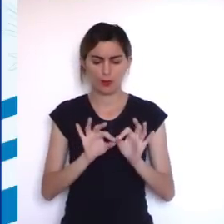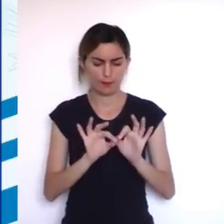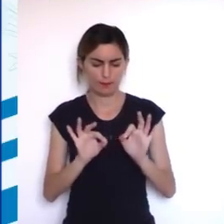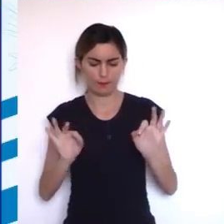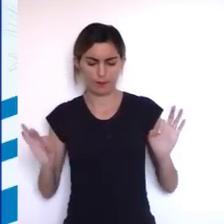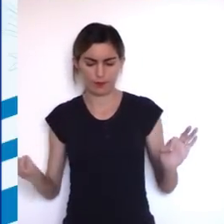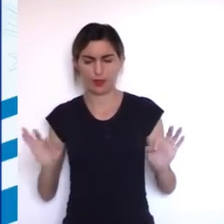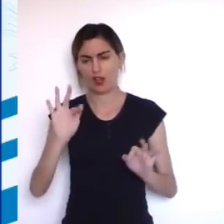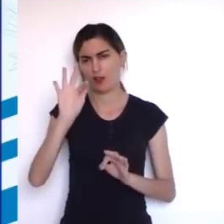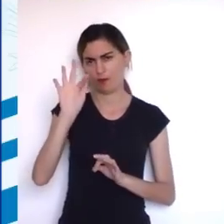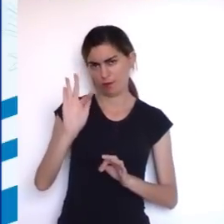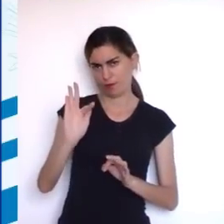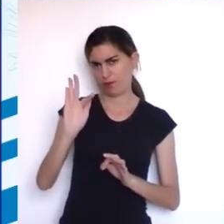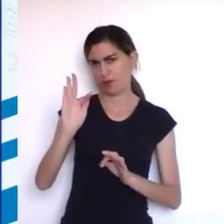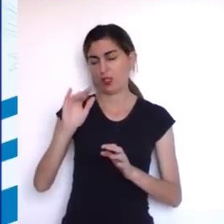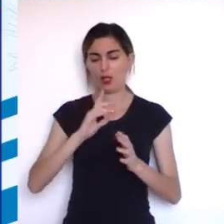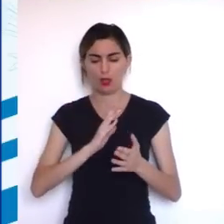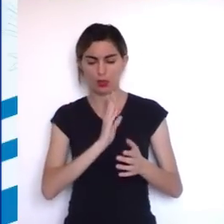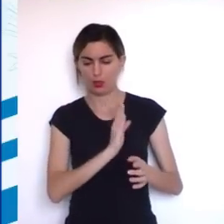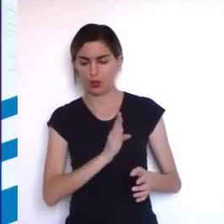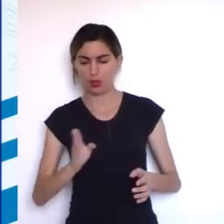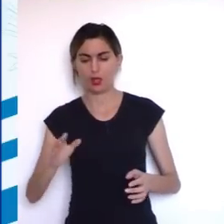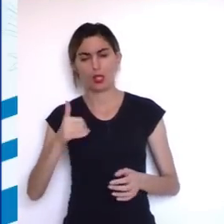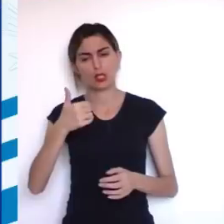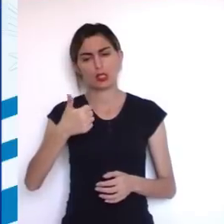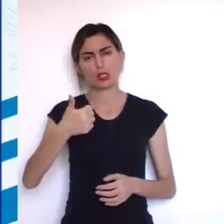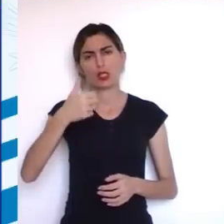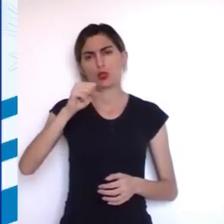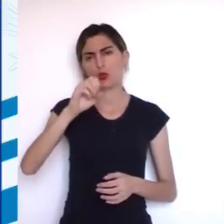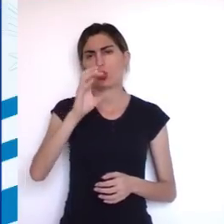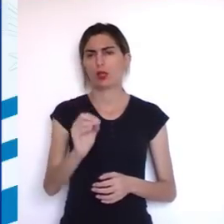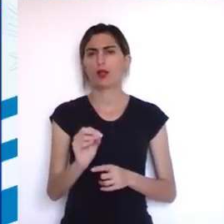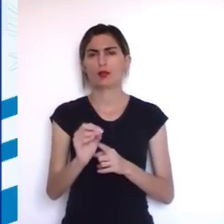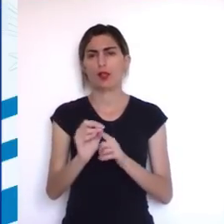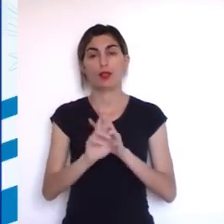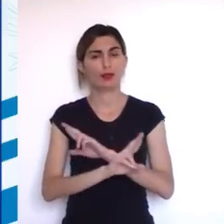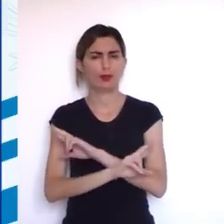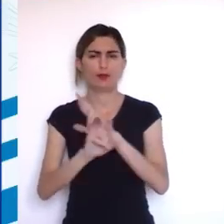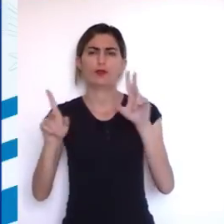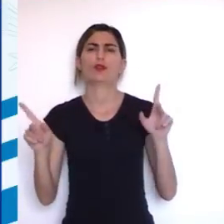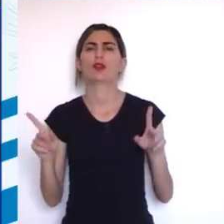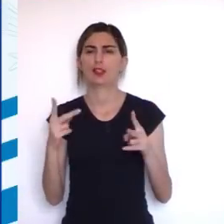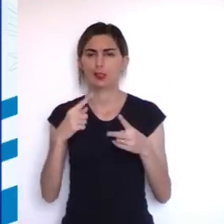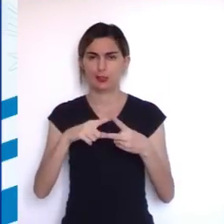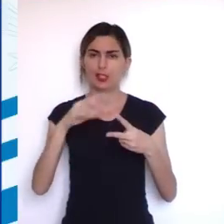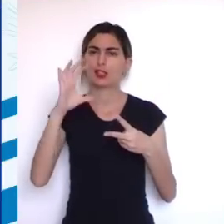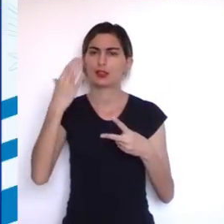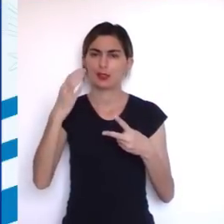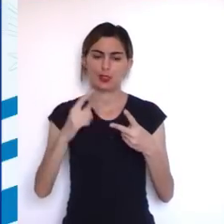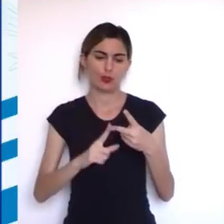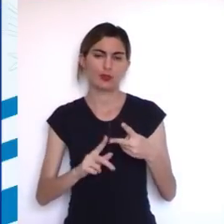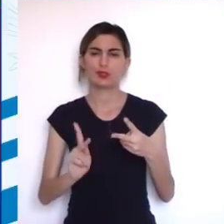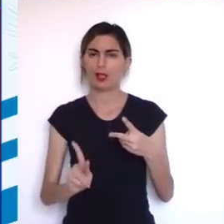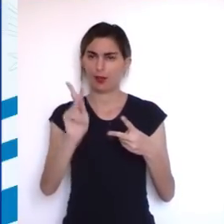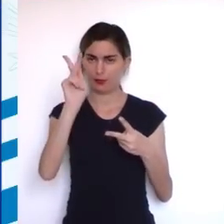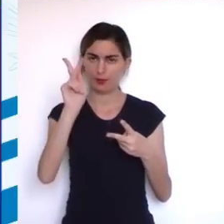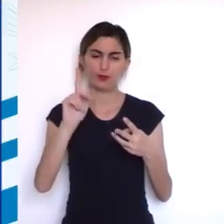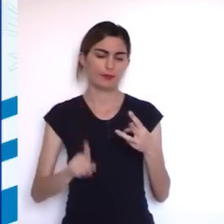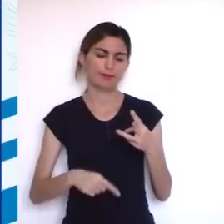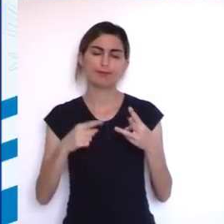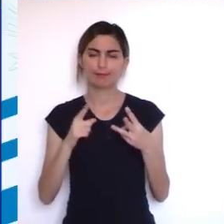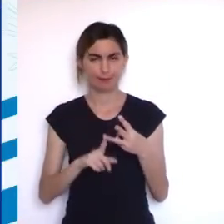Já a escala Fahrenheit, ela vai ser dividida em 180 partes, que é completamente diferente da Celsius,